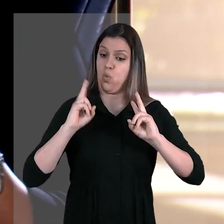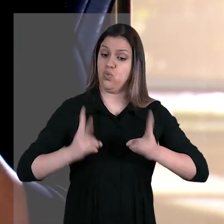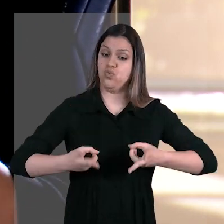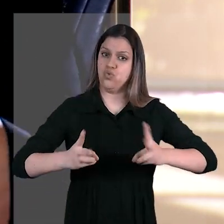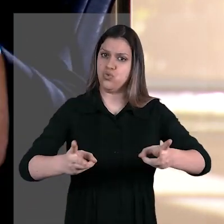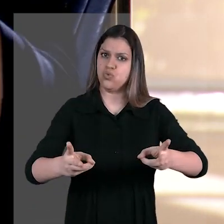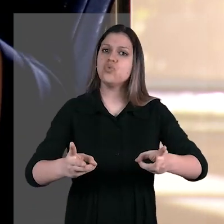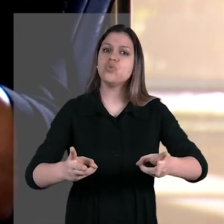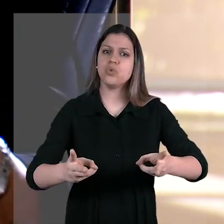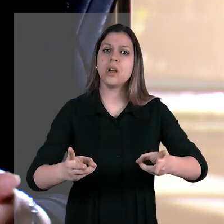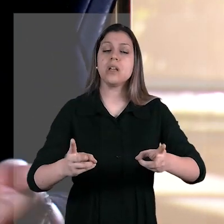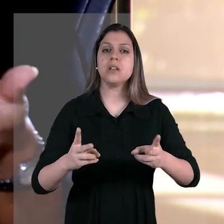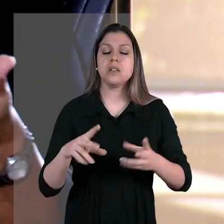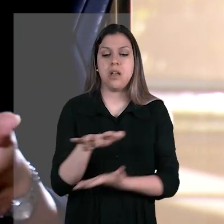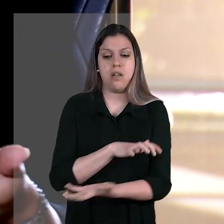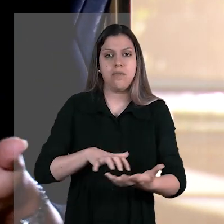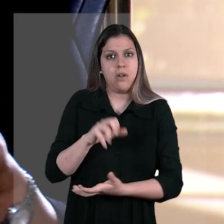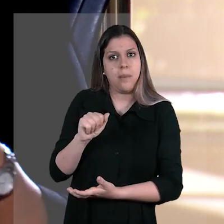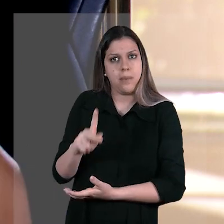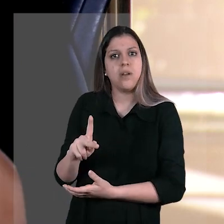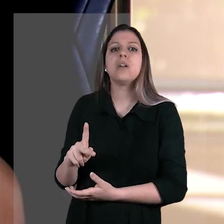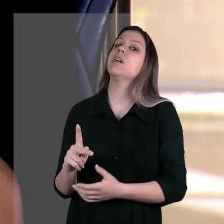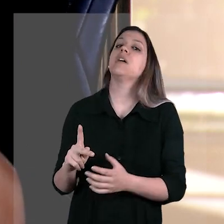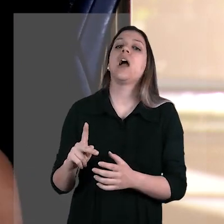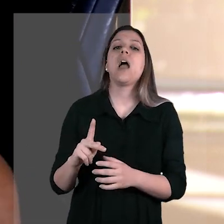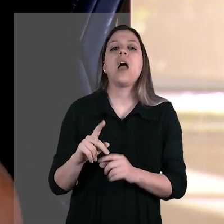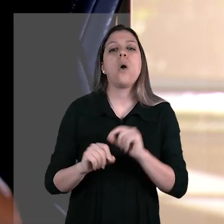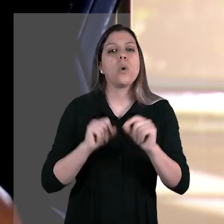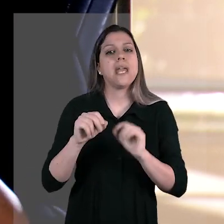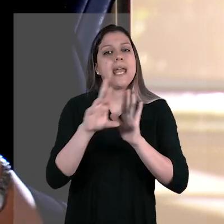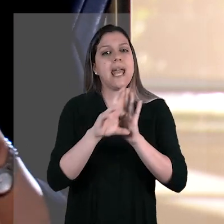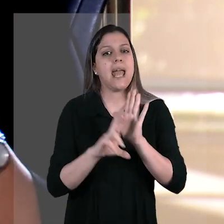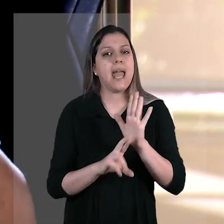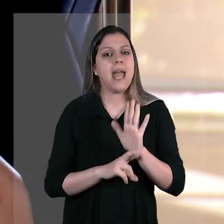continua em vigor e que a reforma vai manter. É a regra do